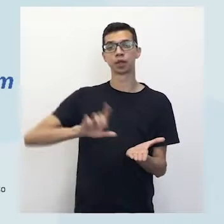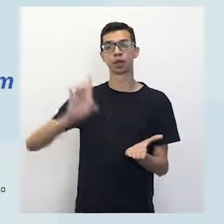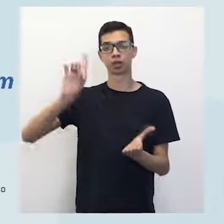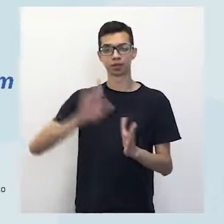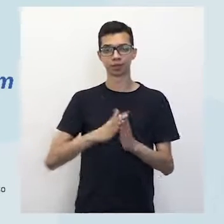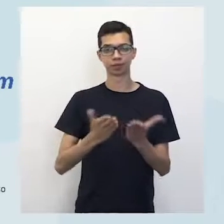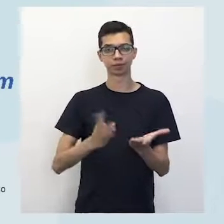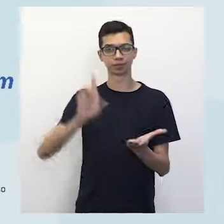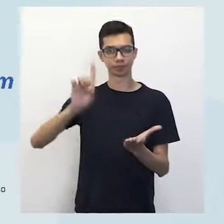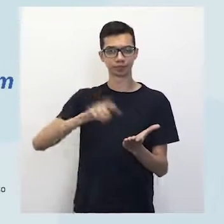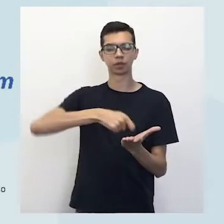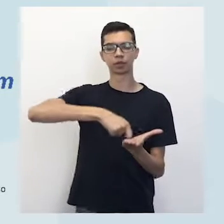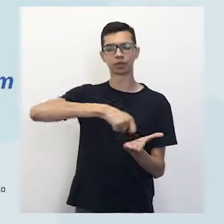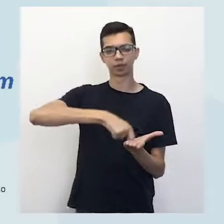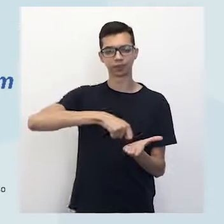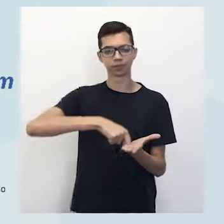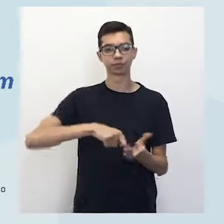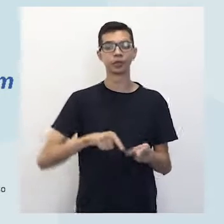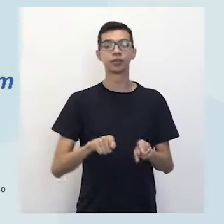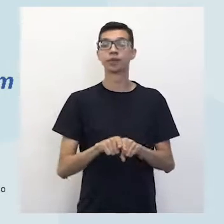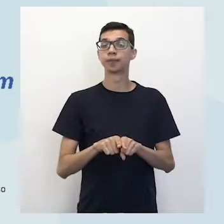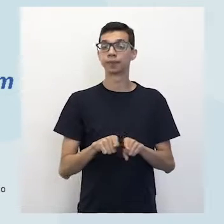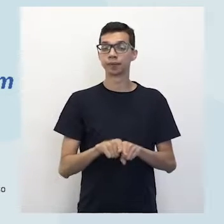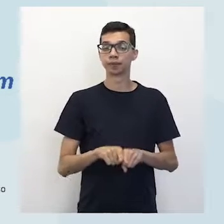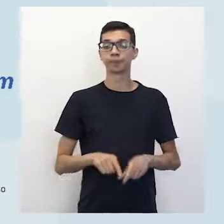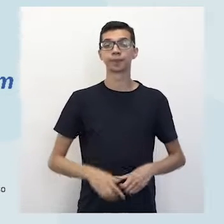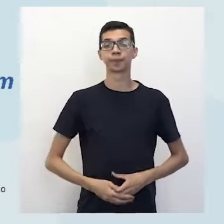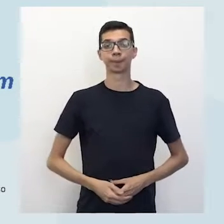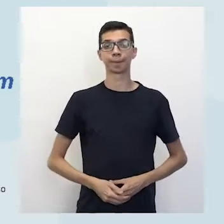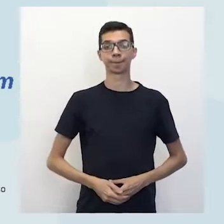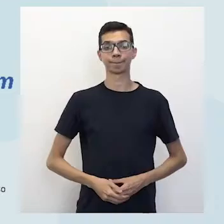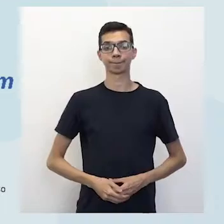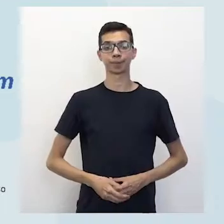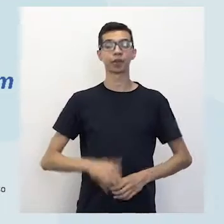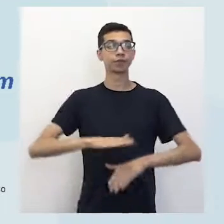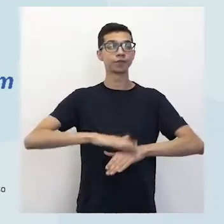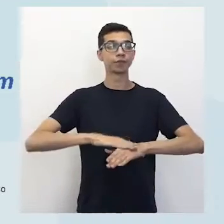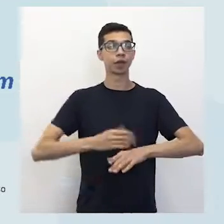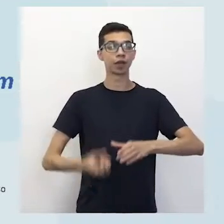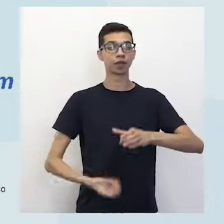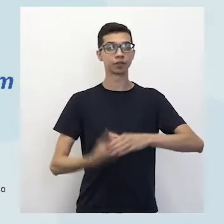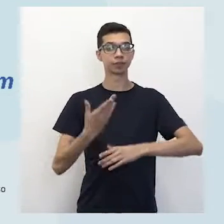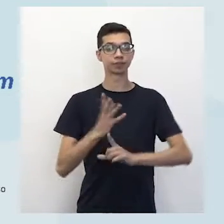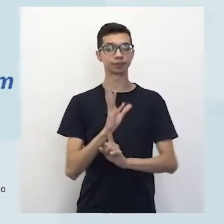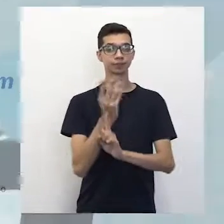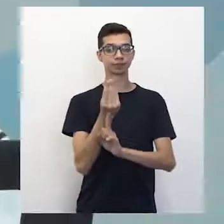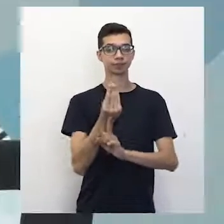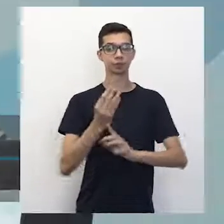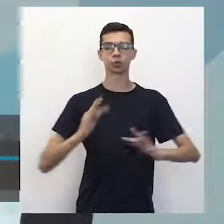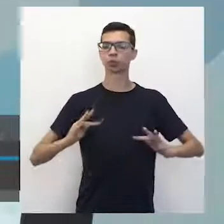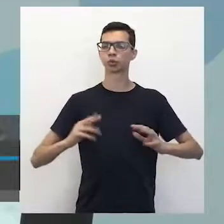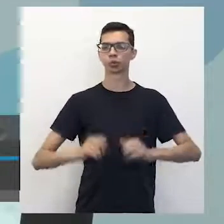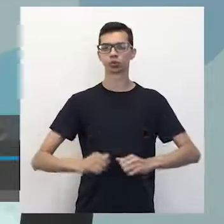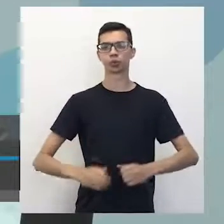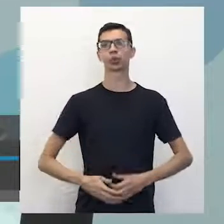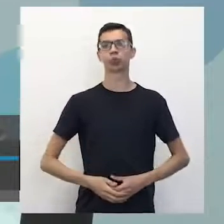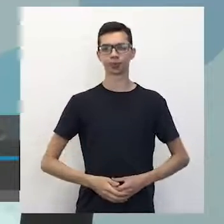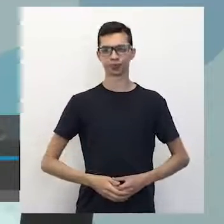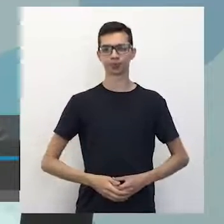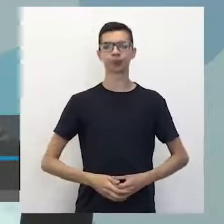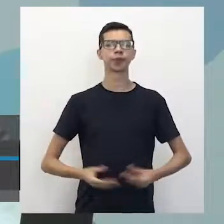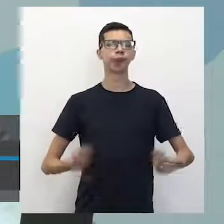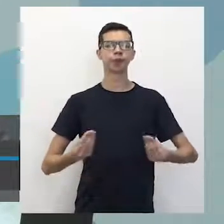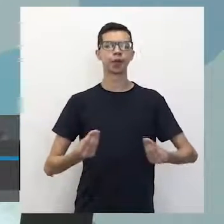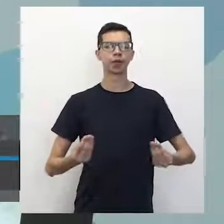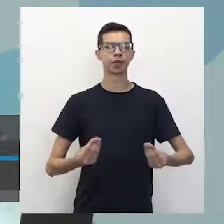a Bíblia, bulas papais, obras de arte, todas elas com aquela função meio de